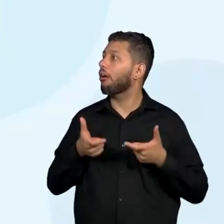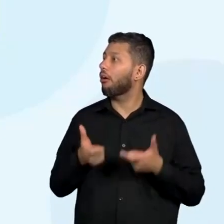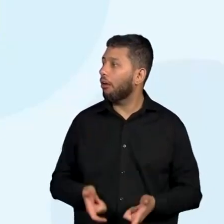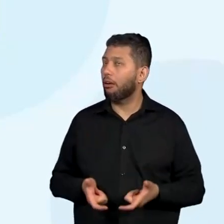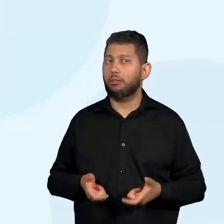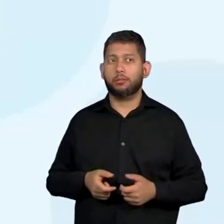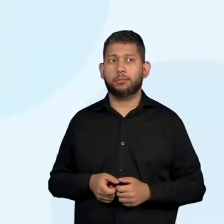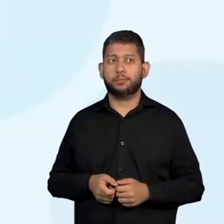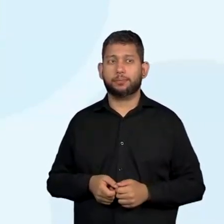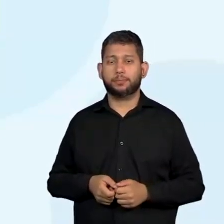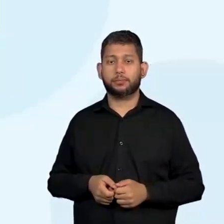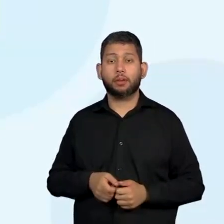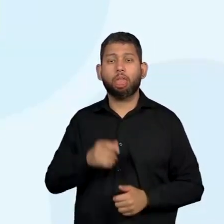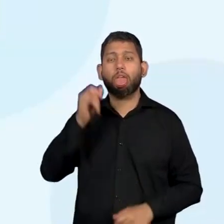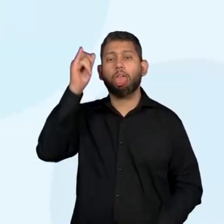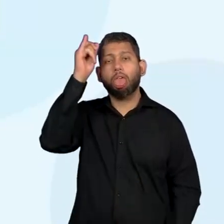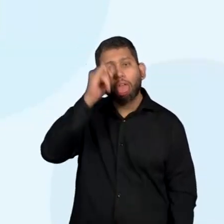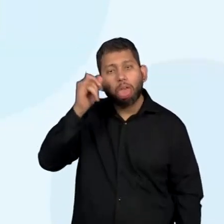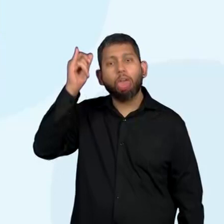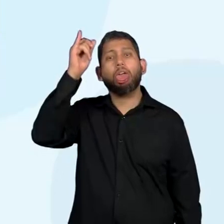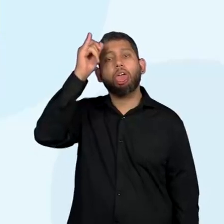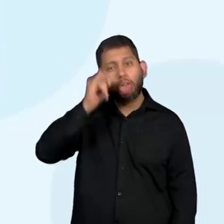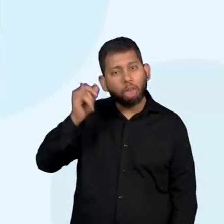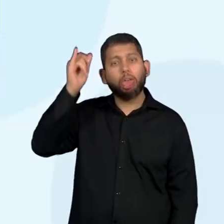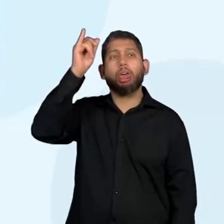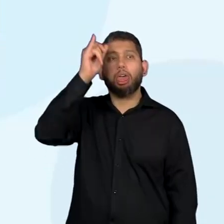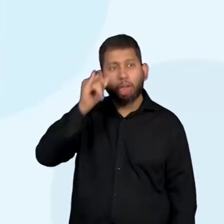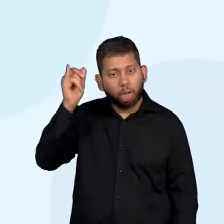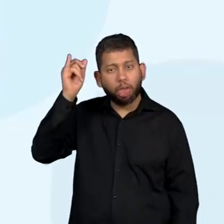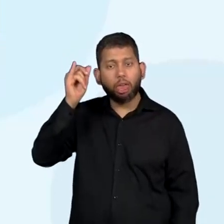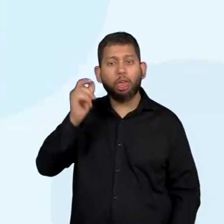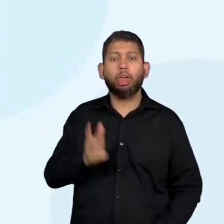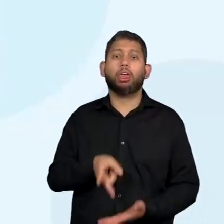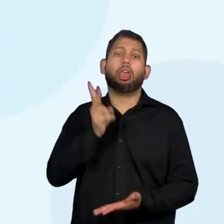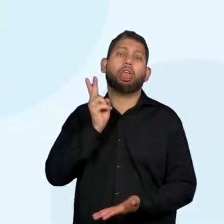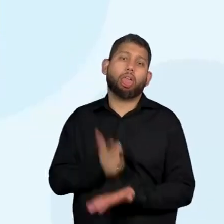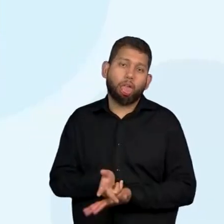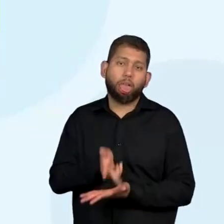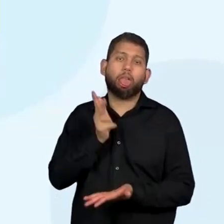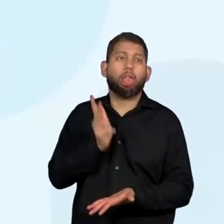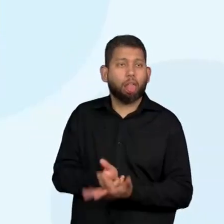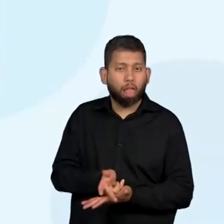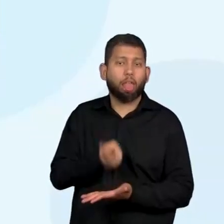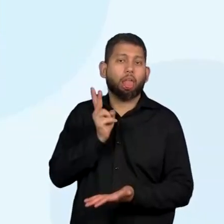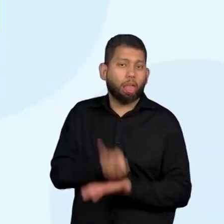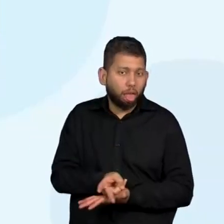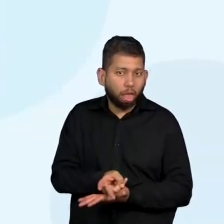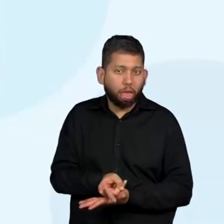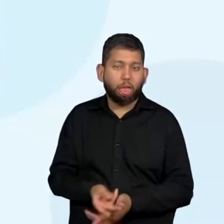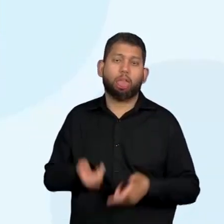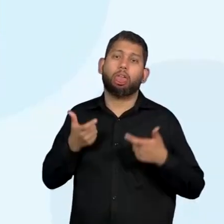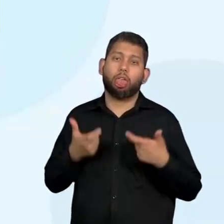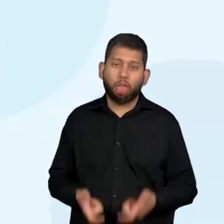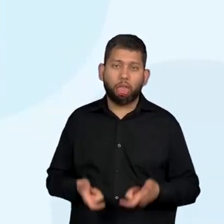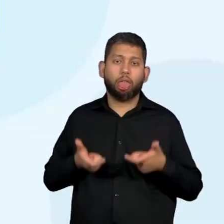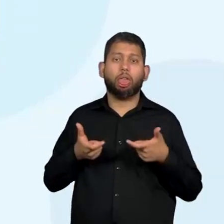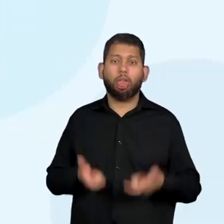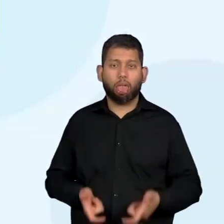Com os dois S's, nós temos partisse